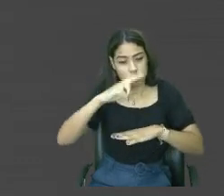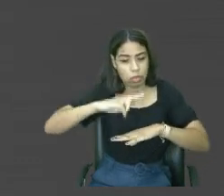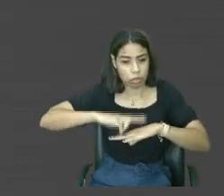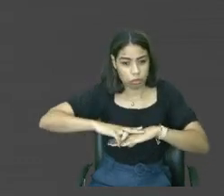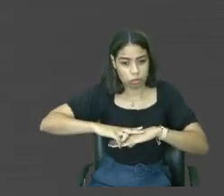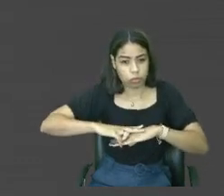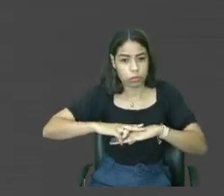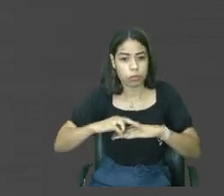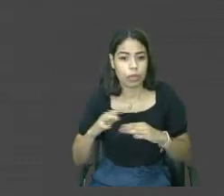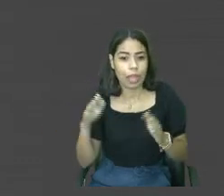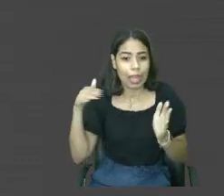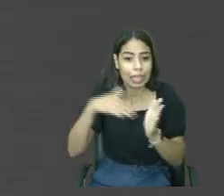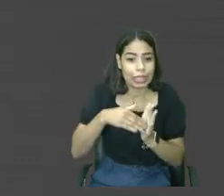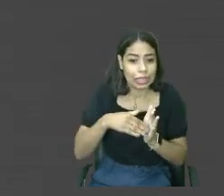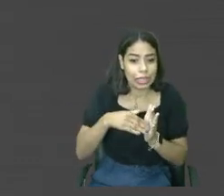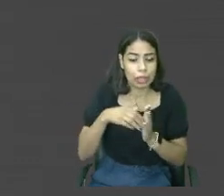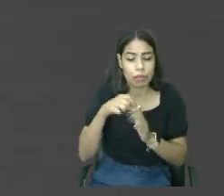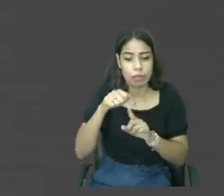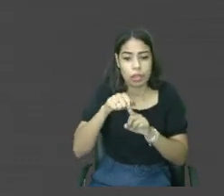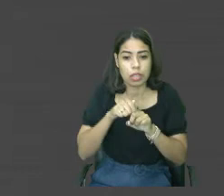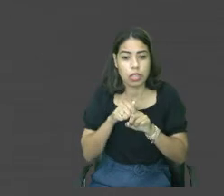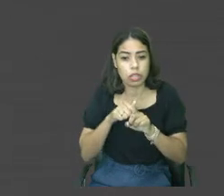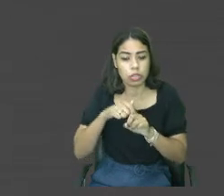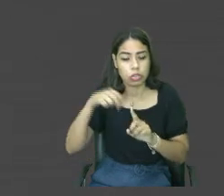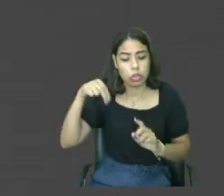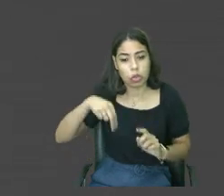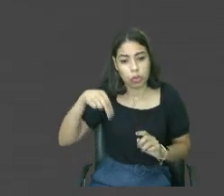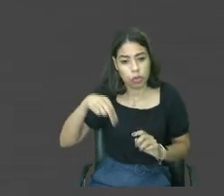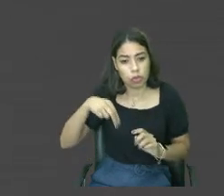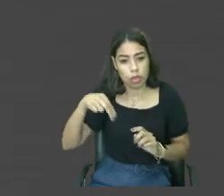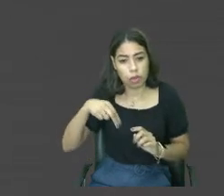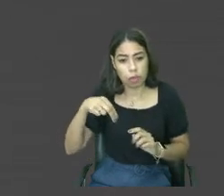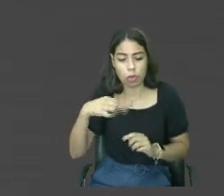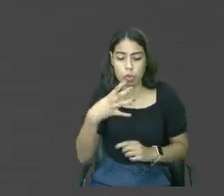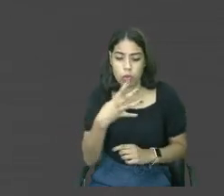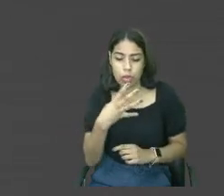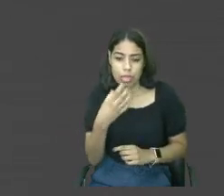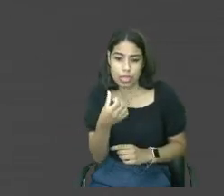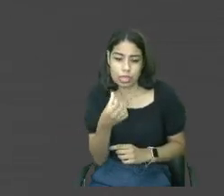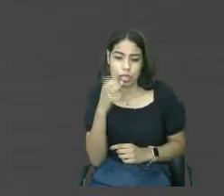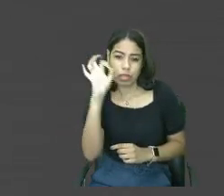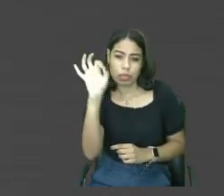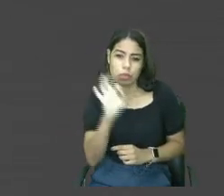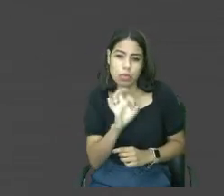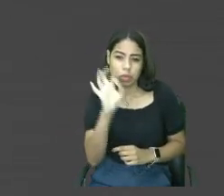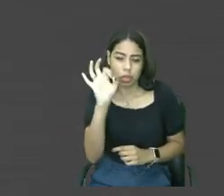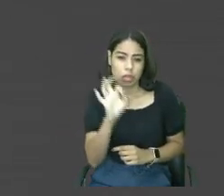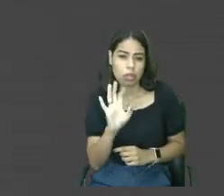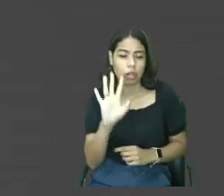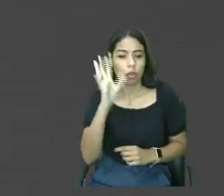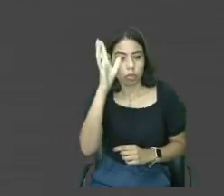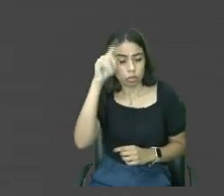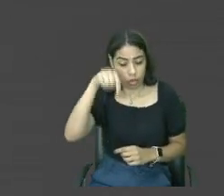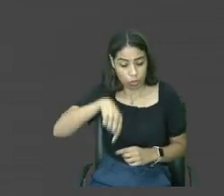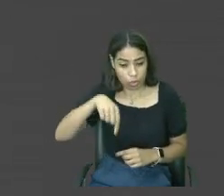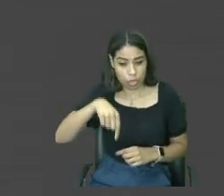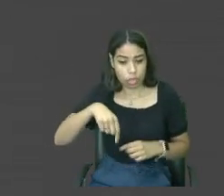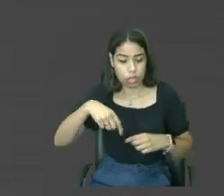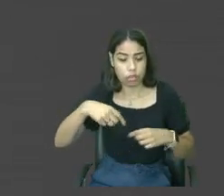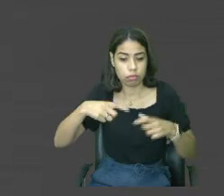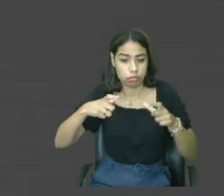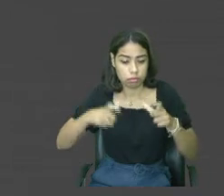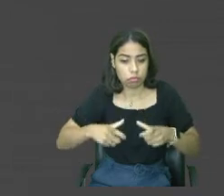Que 46%, né, das nossas internações aconteceram no nosso hospital, né? Em Hortolândia, o azul, a